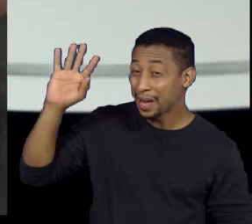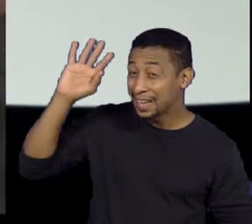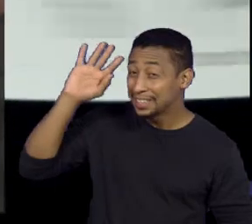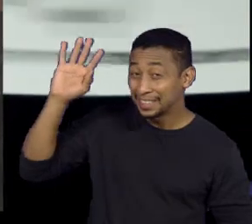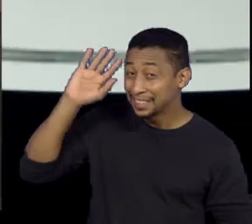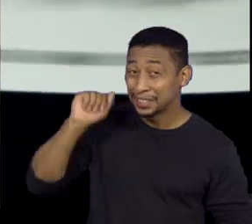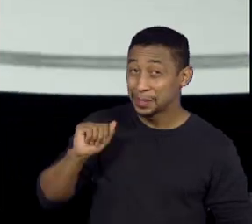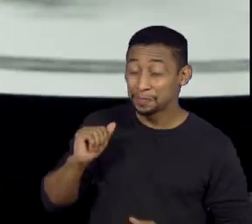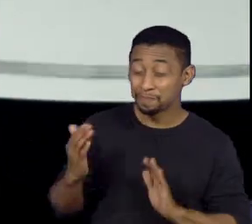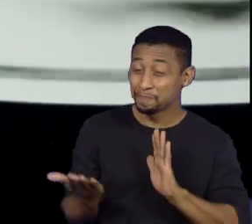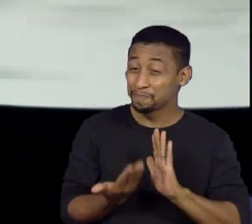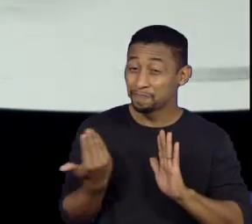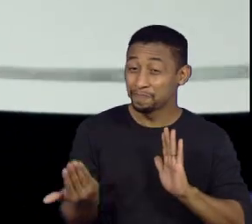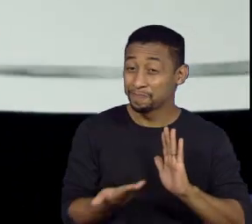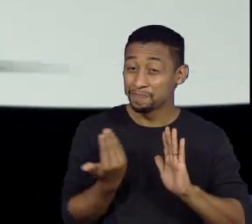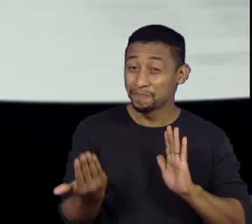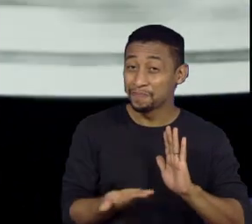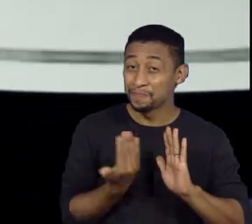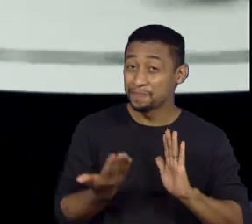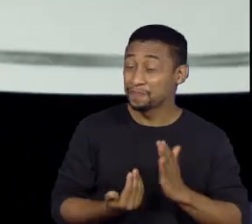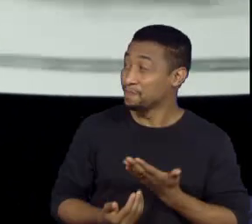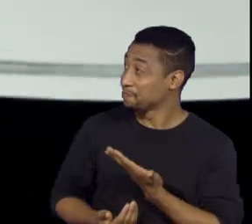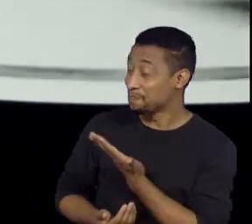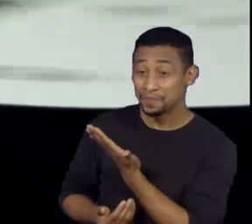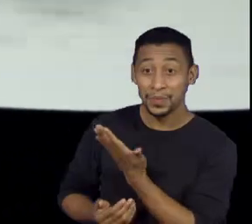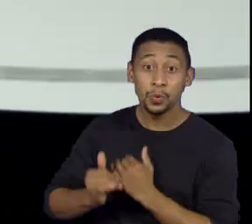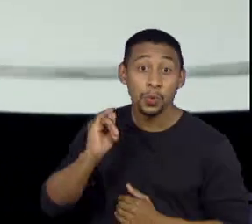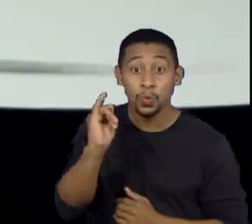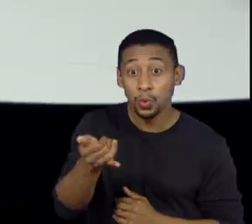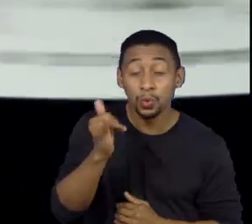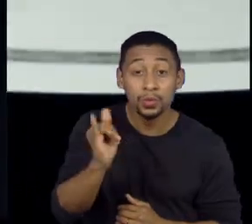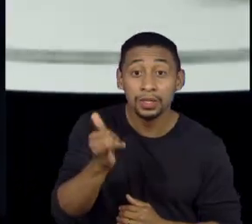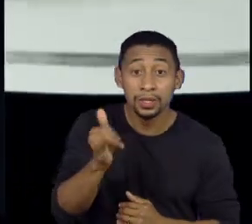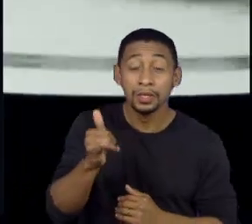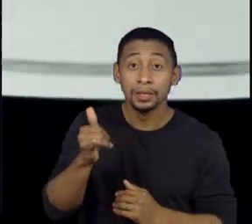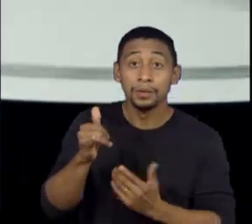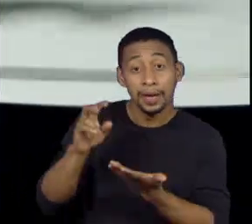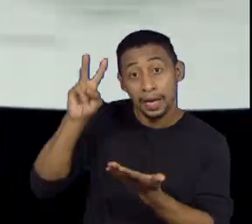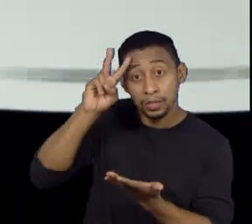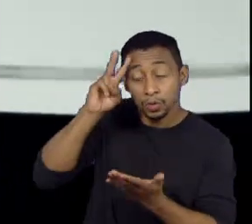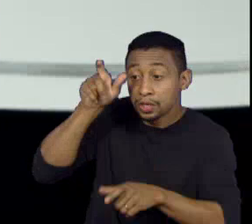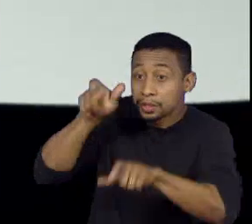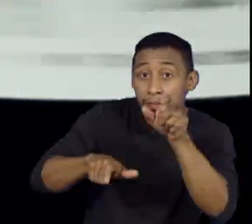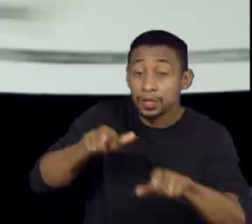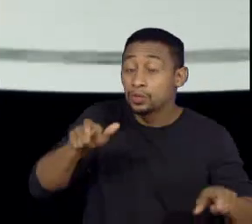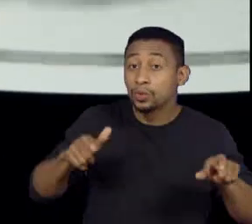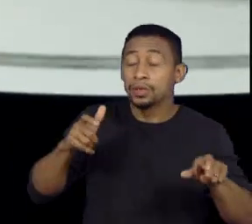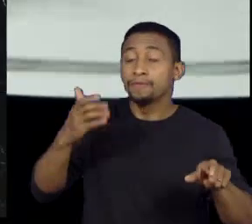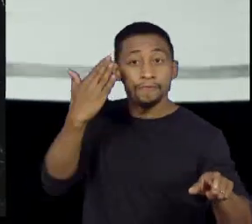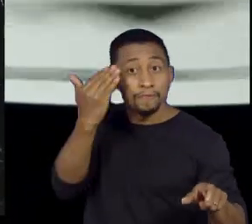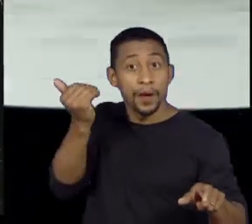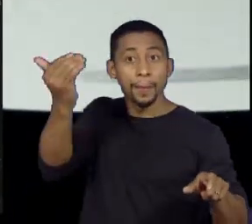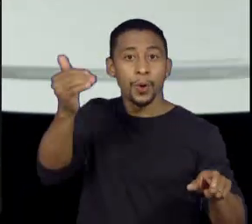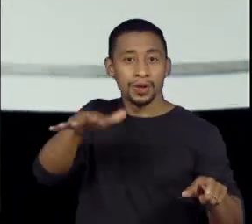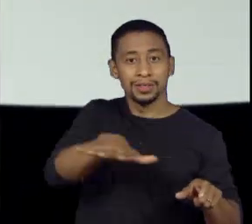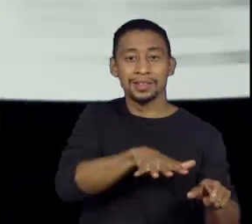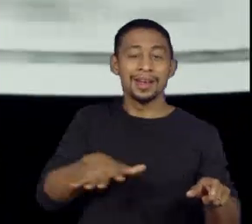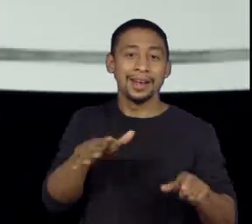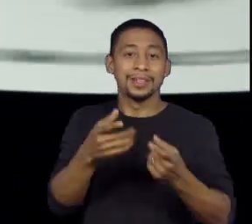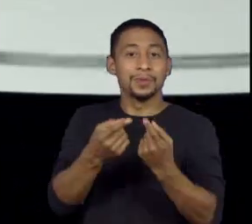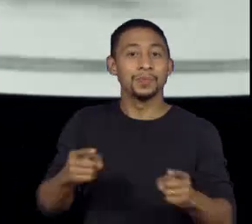Imagine uma coleção de fascículos contando a história dos mais importantes compositores e cantores da nossa